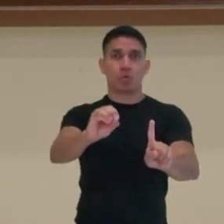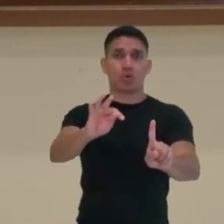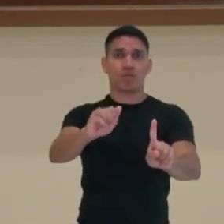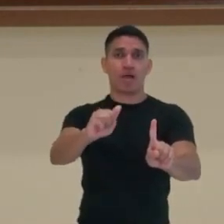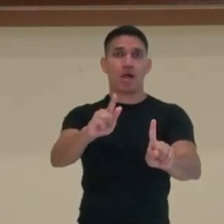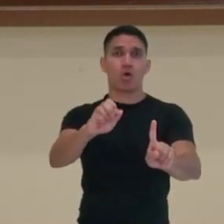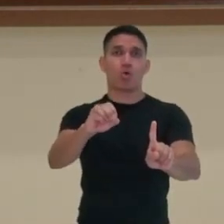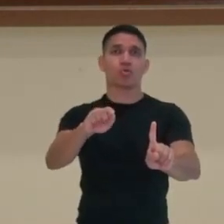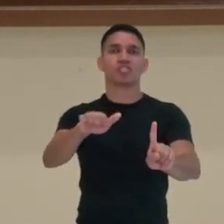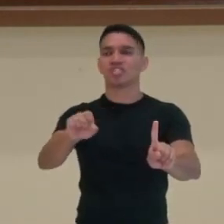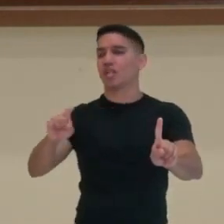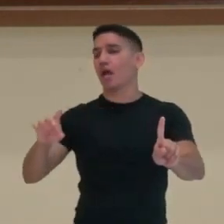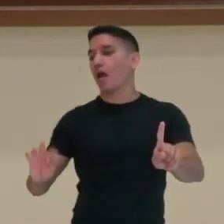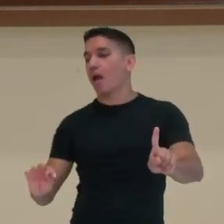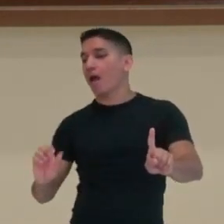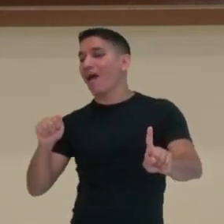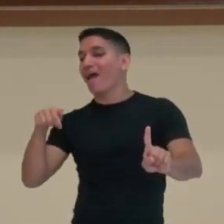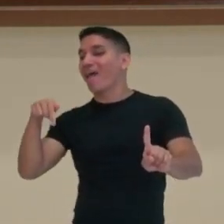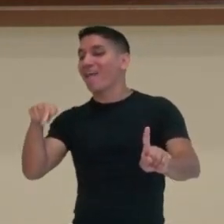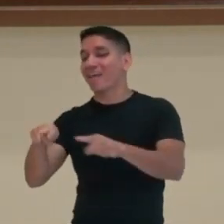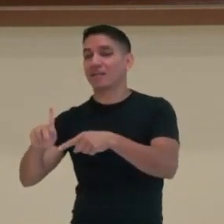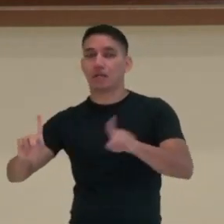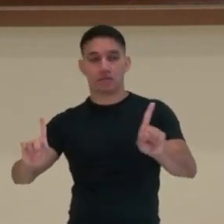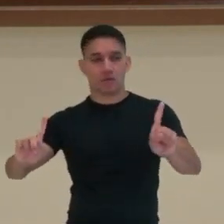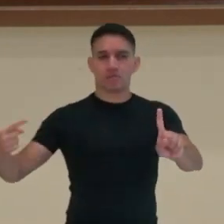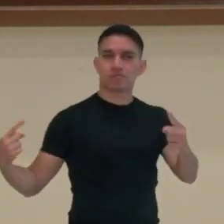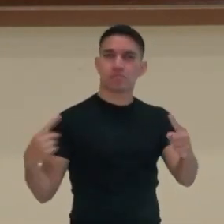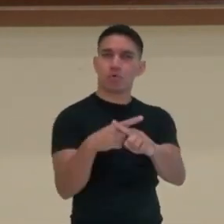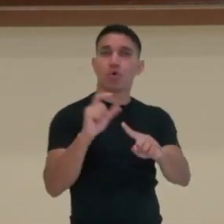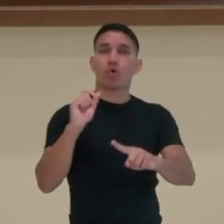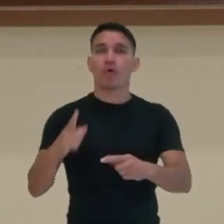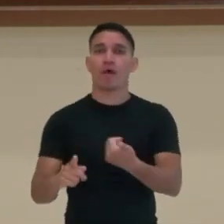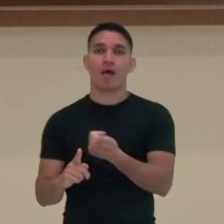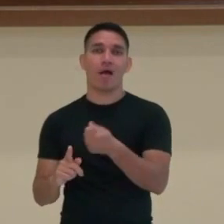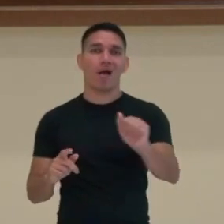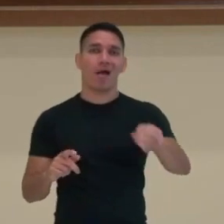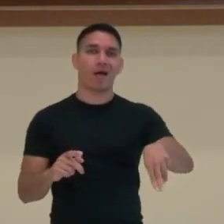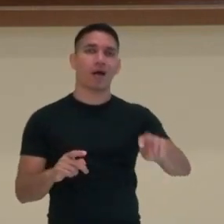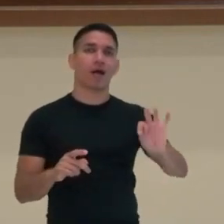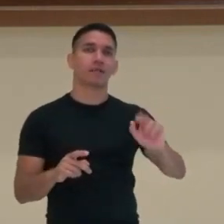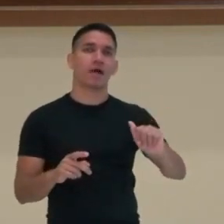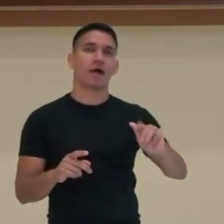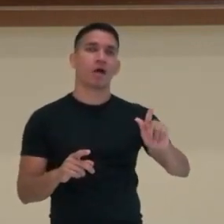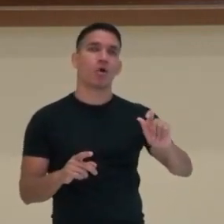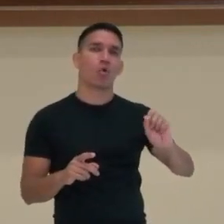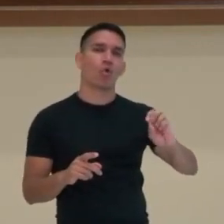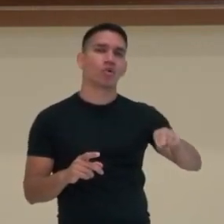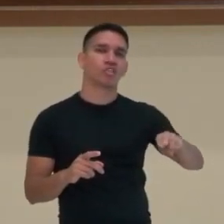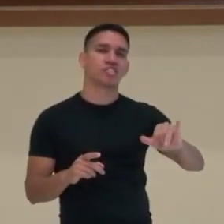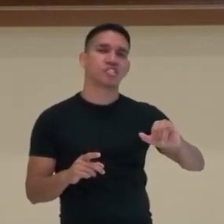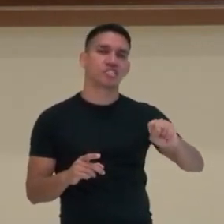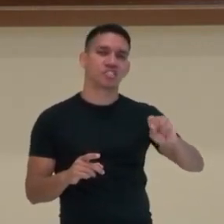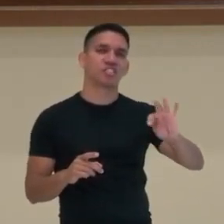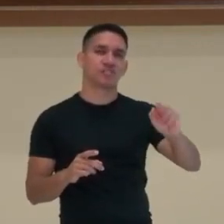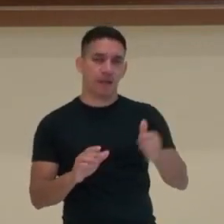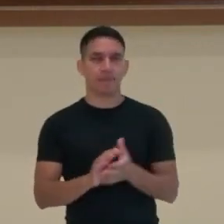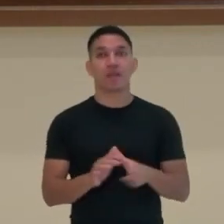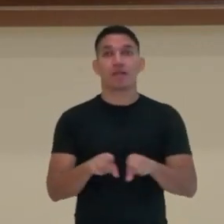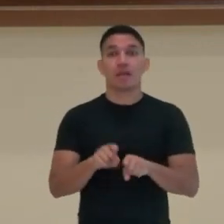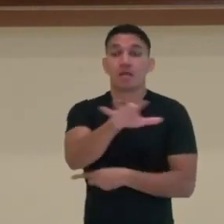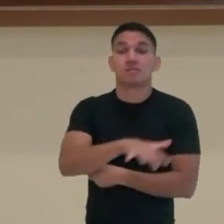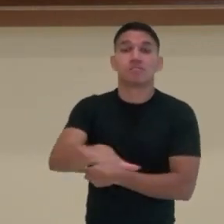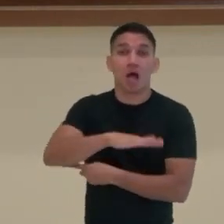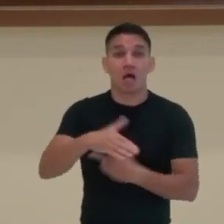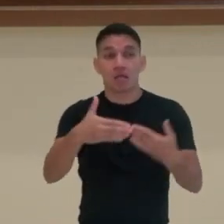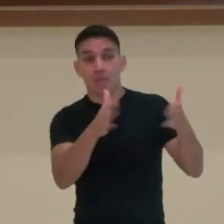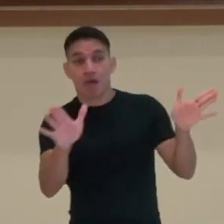se tiver. Em relação ao espaço, né? Se é aberto, fechado, concreto, abstrato. Em relação